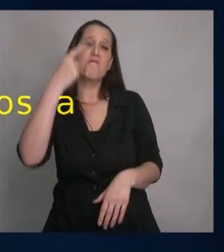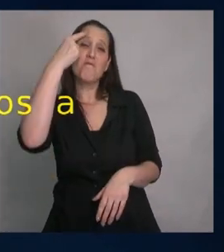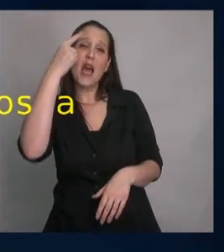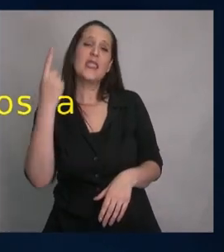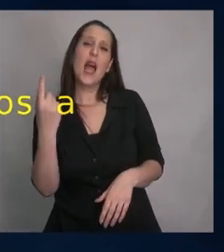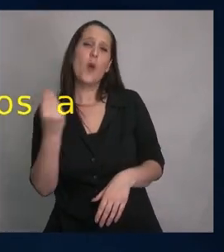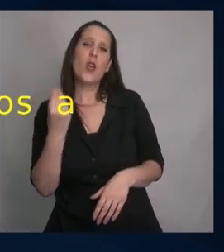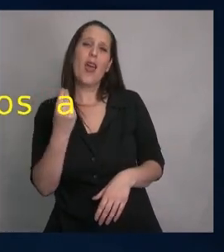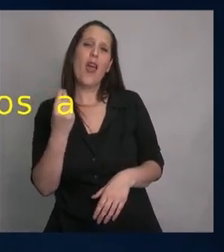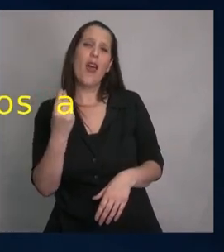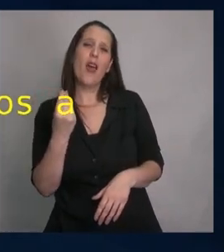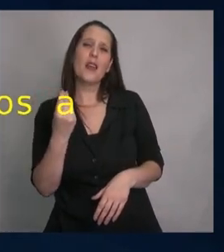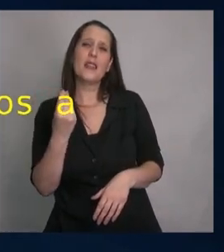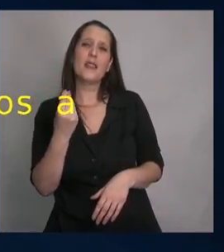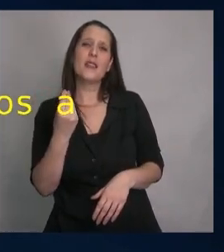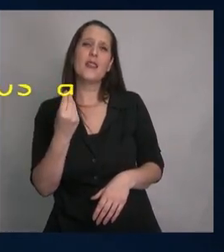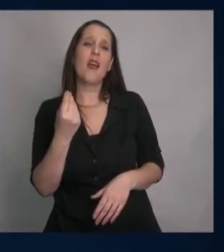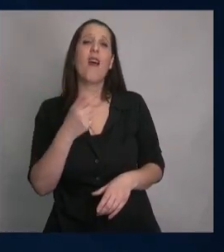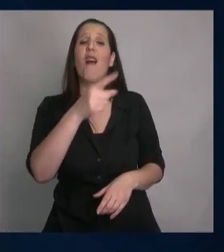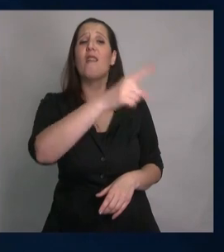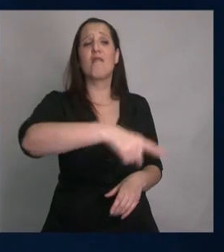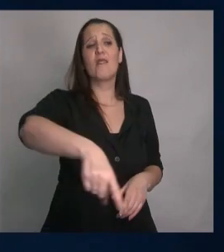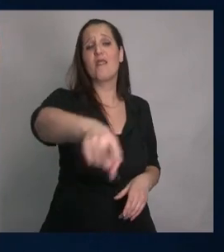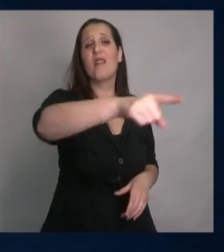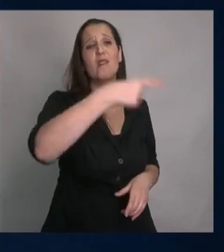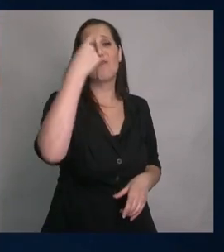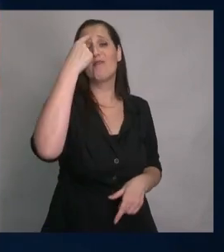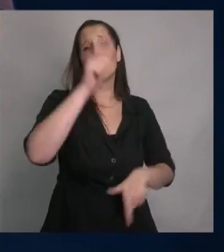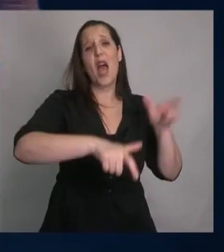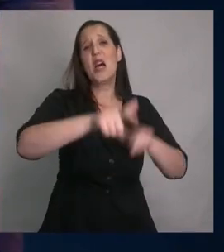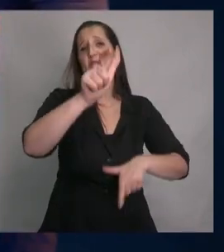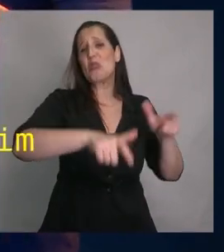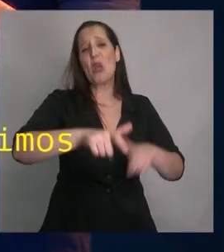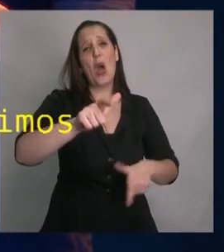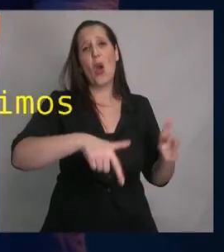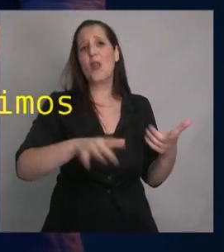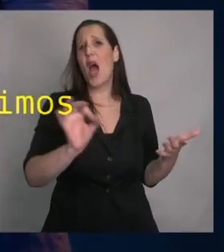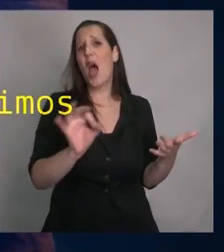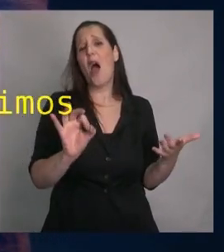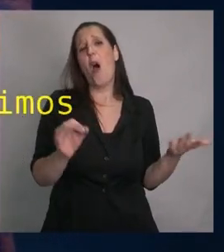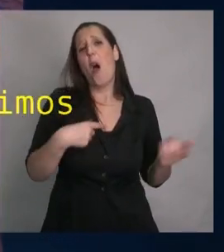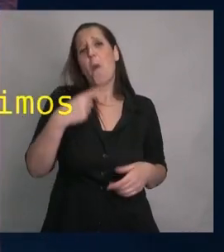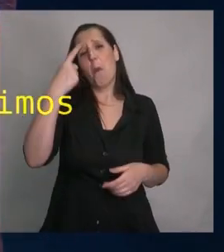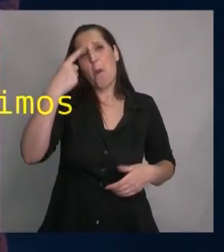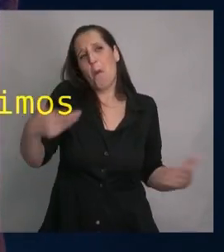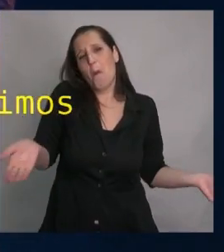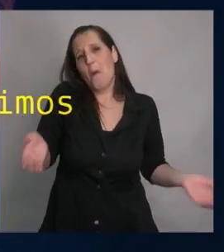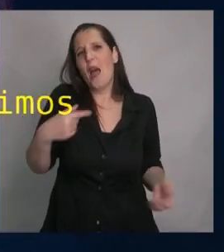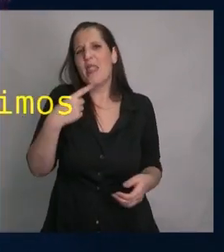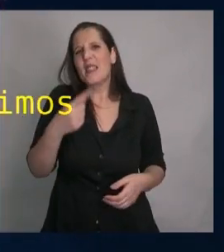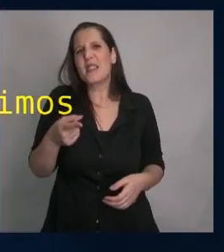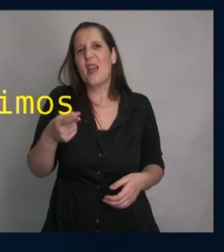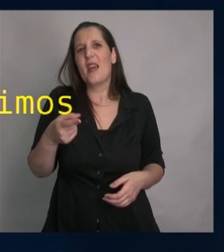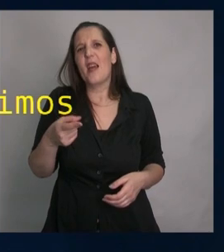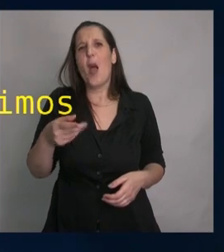em ninguém do Brasil, nenhuma força política, que o Bolsonaro pudesse vencer uma